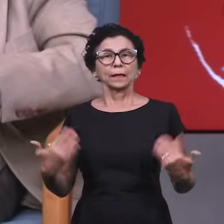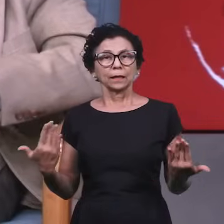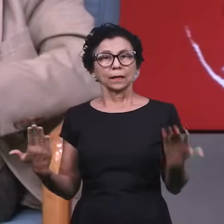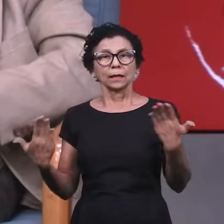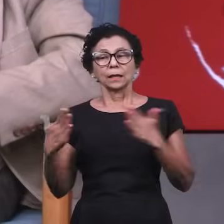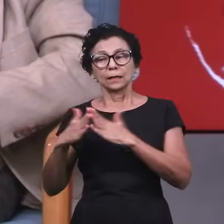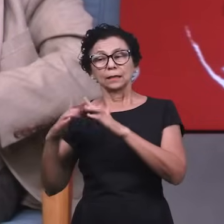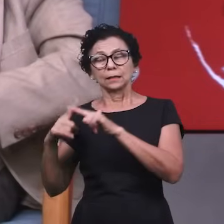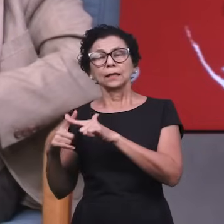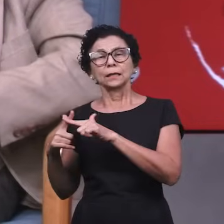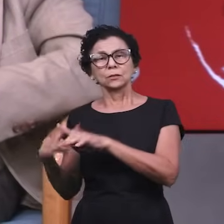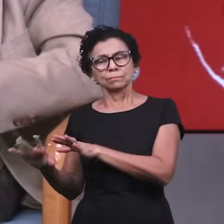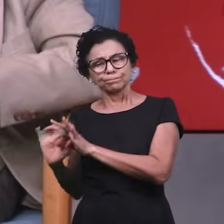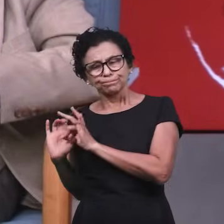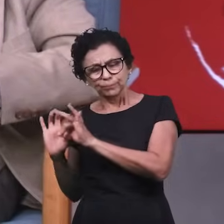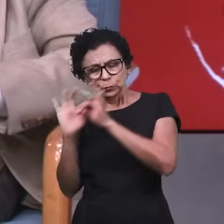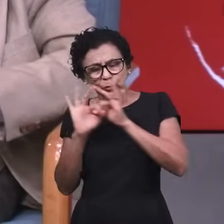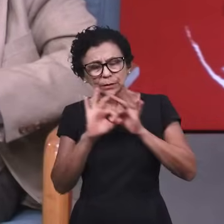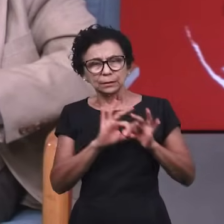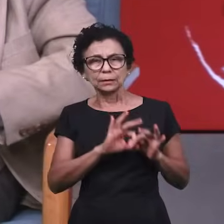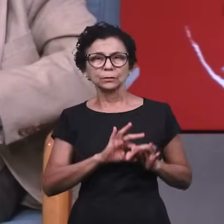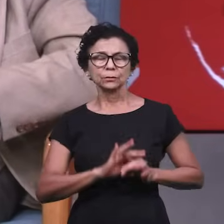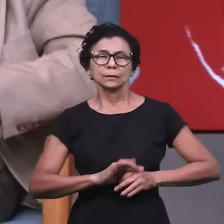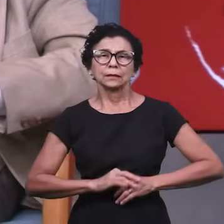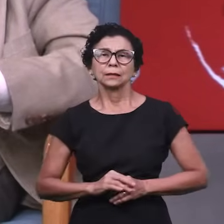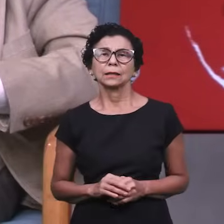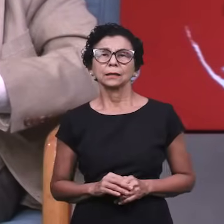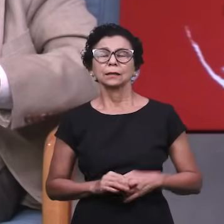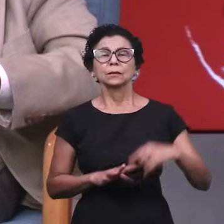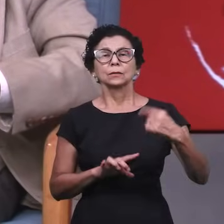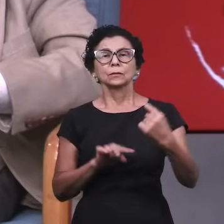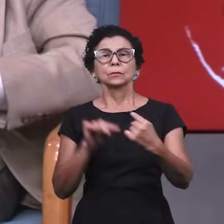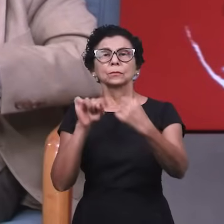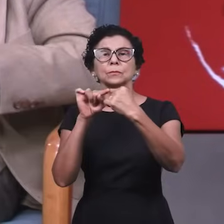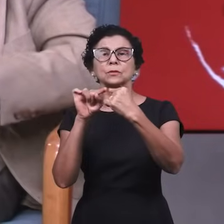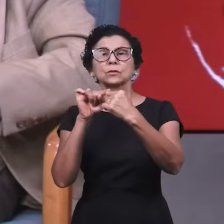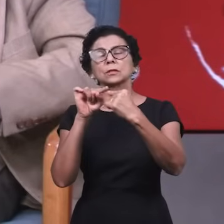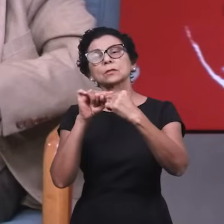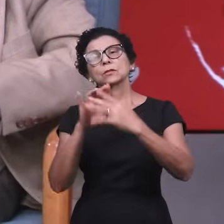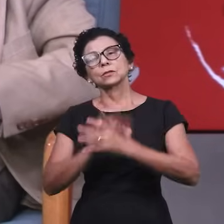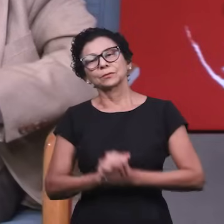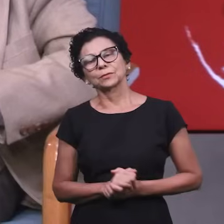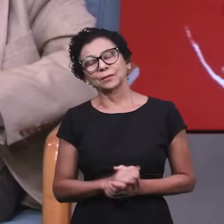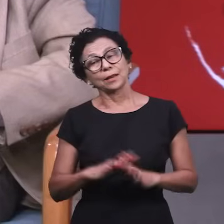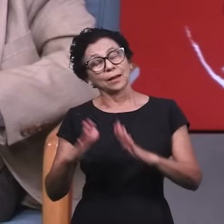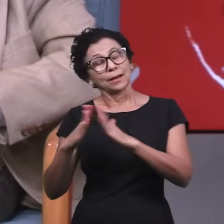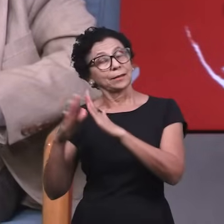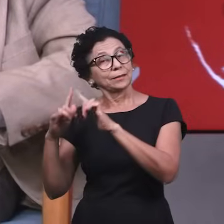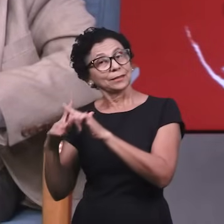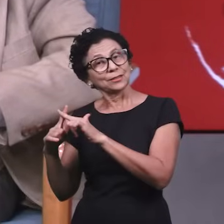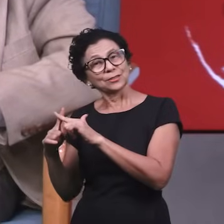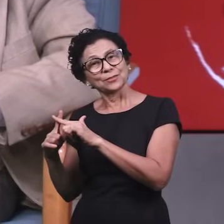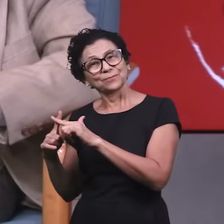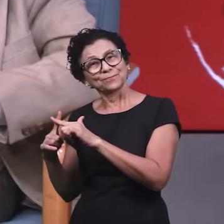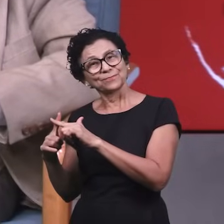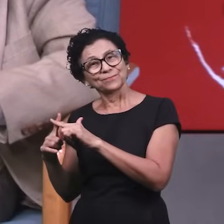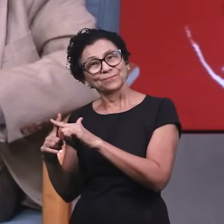corpo com um objetivo que é exatamente a igreja, a vida da igreja.